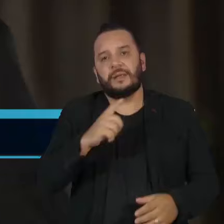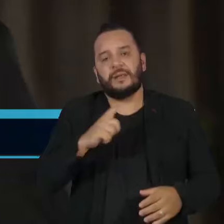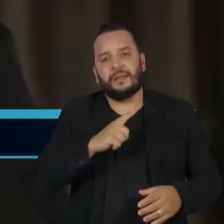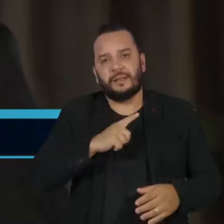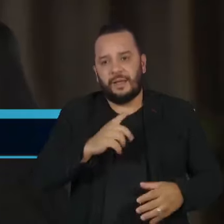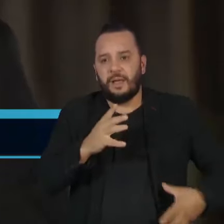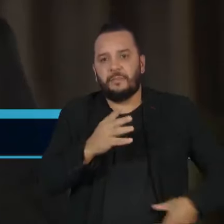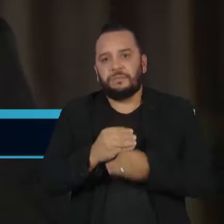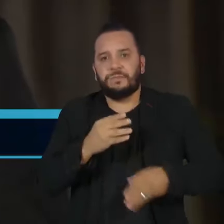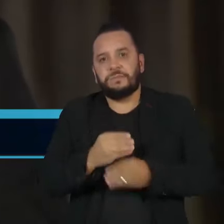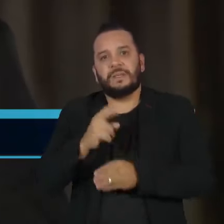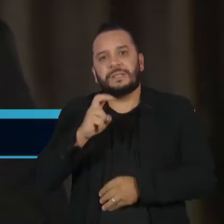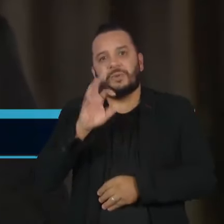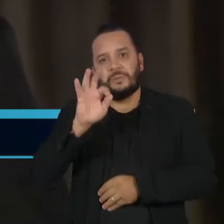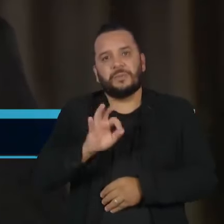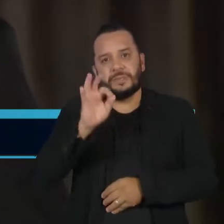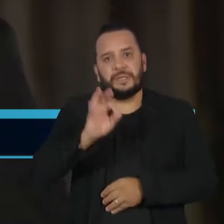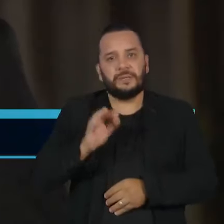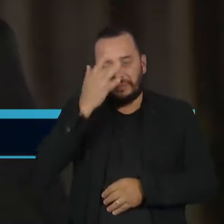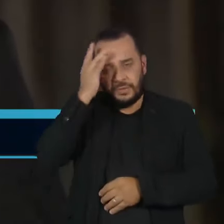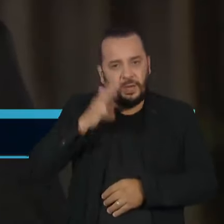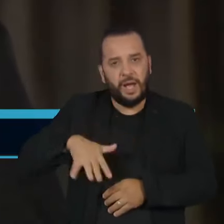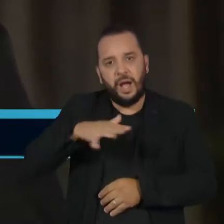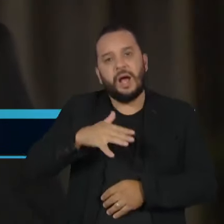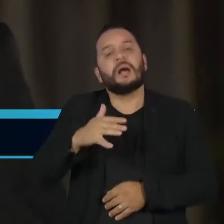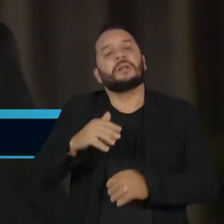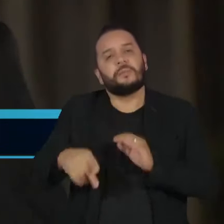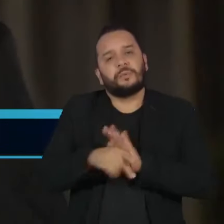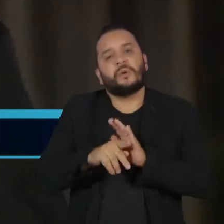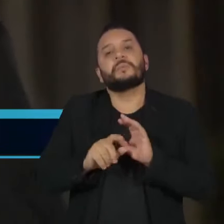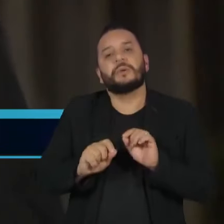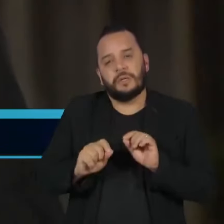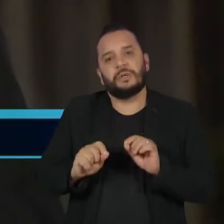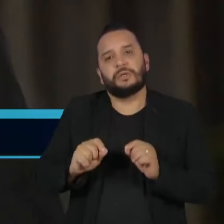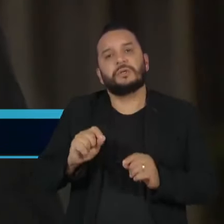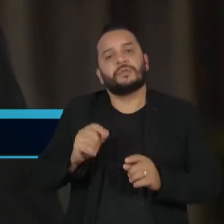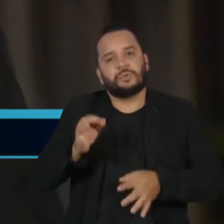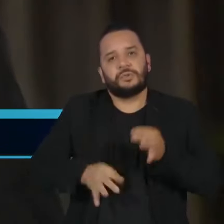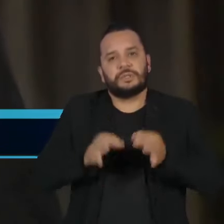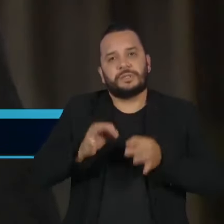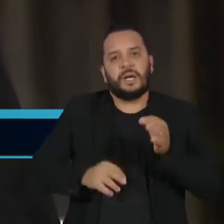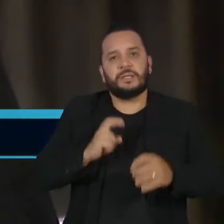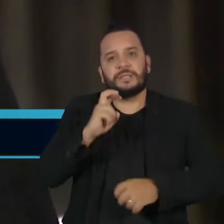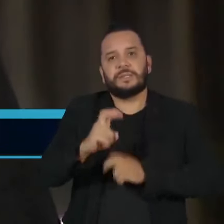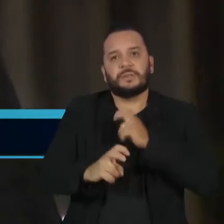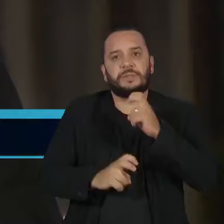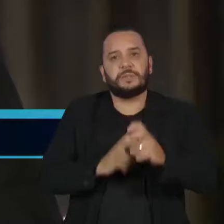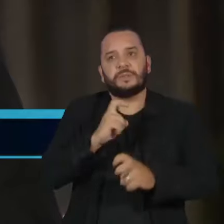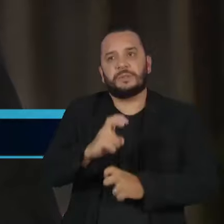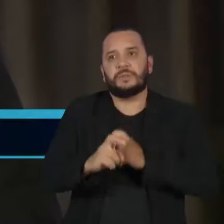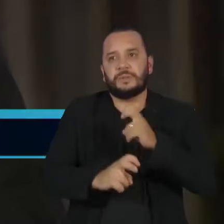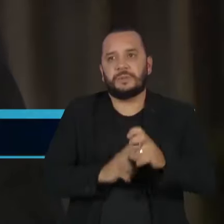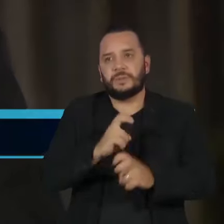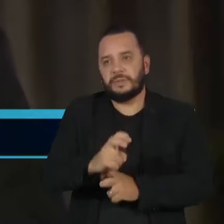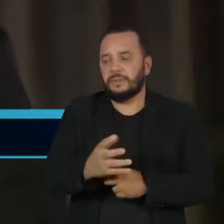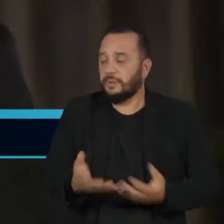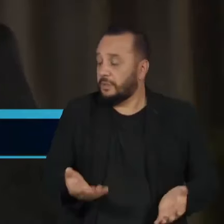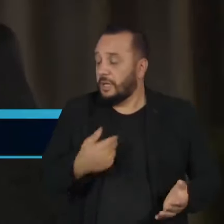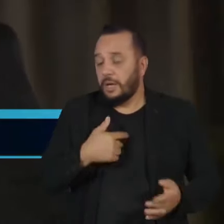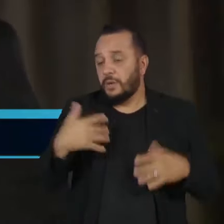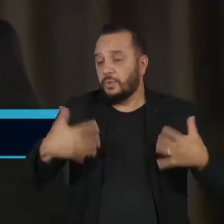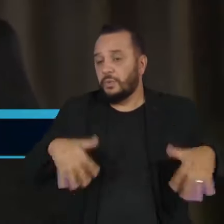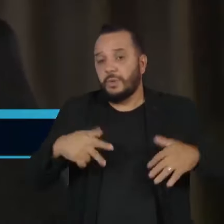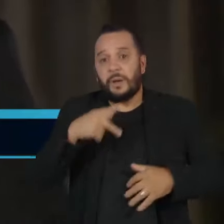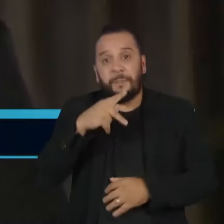de 5% para integrantes do judiciário a cada 5 anos. A PEC do quinquênio caiu como uma bomba para o governo,